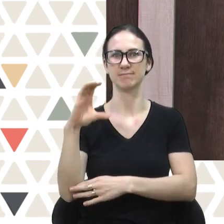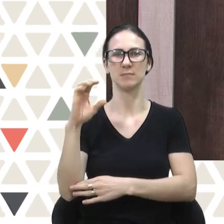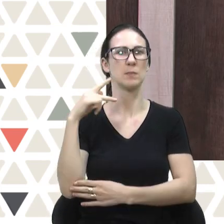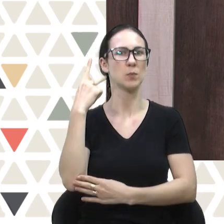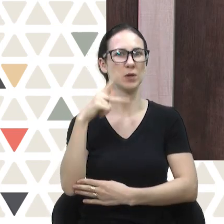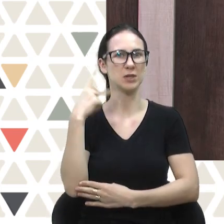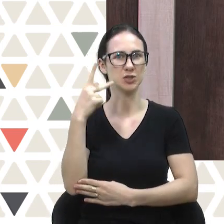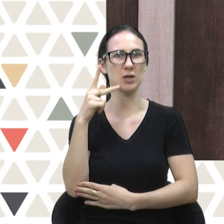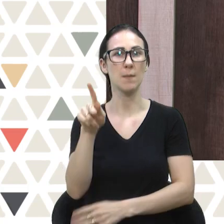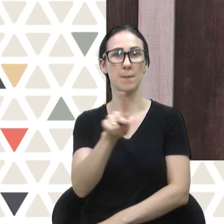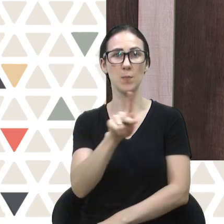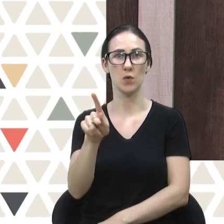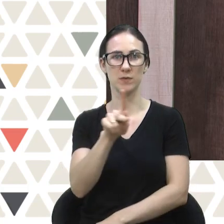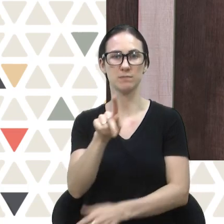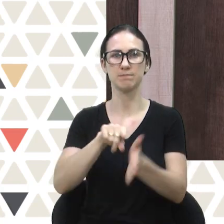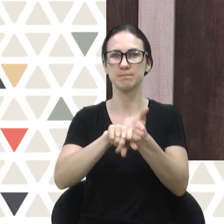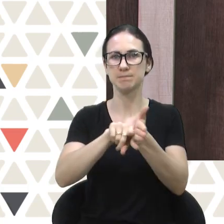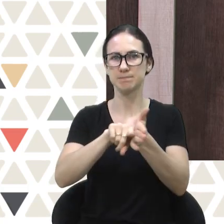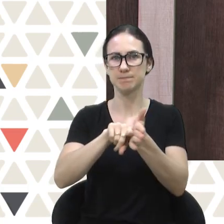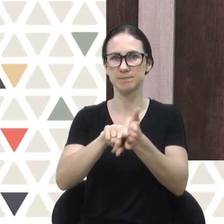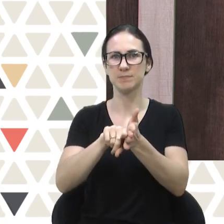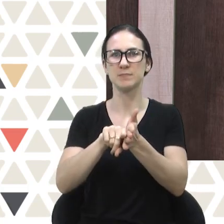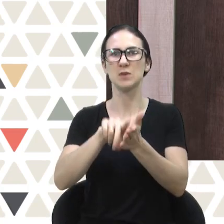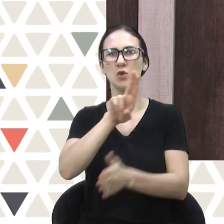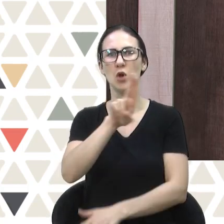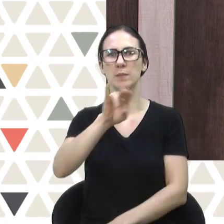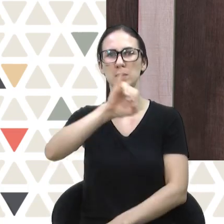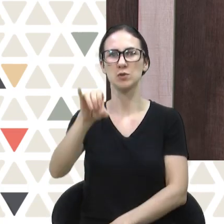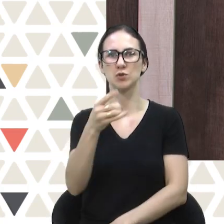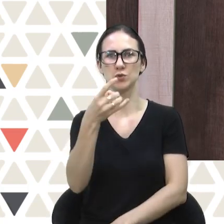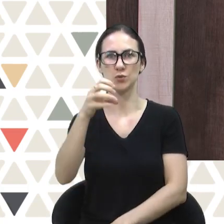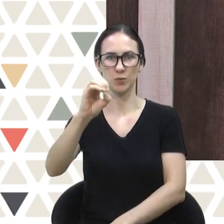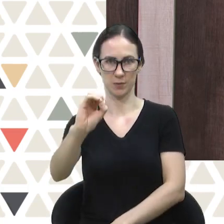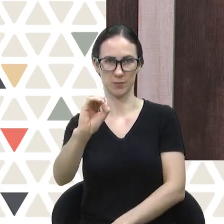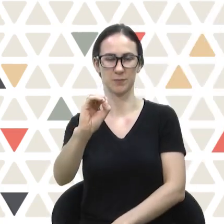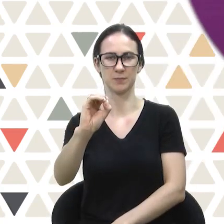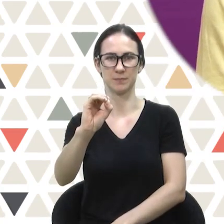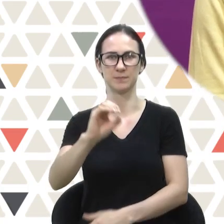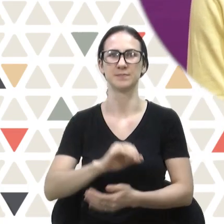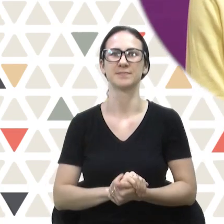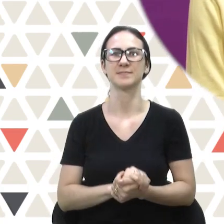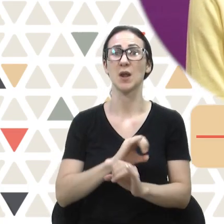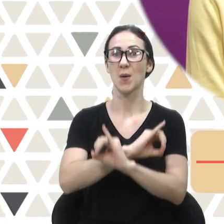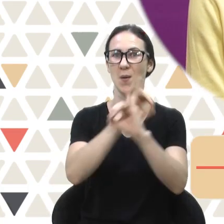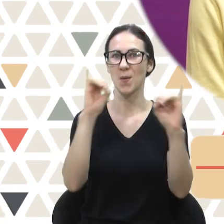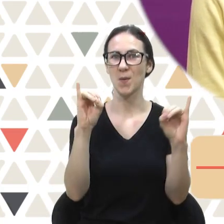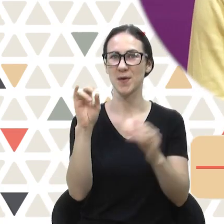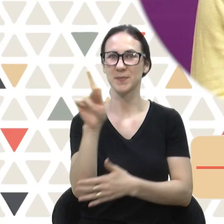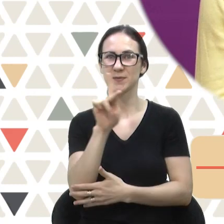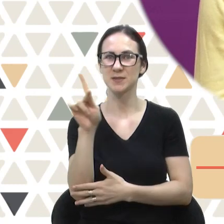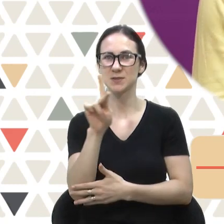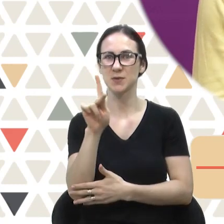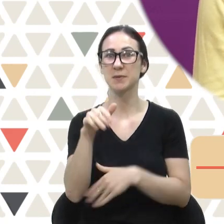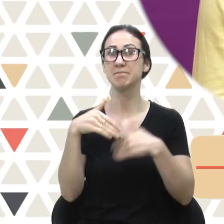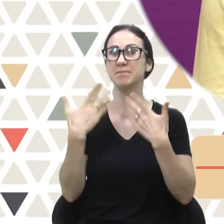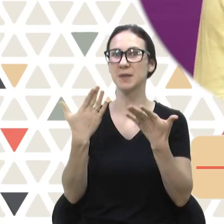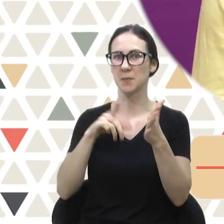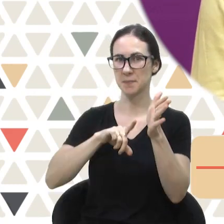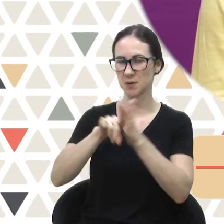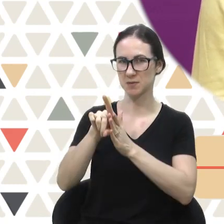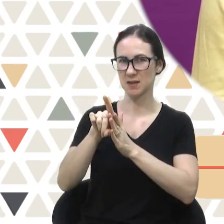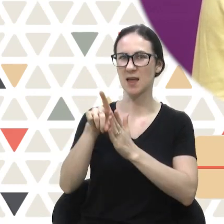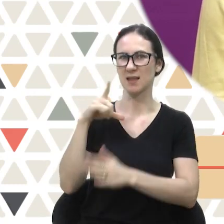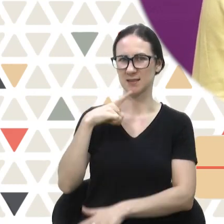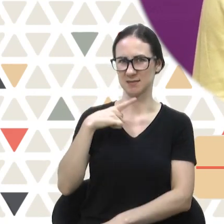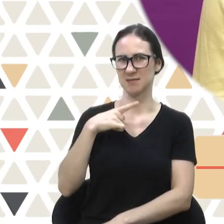ciência política, professor pesquisador João Inácio Pires Lucas. Oi, professor! E aí,